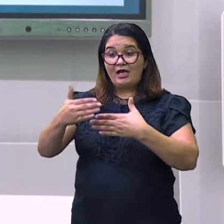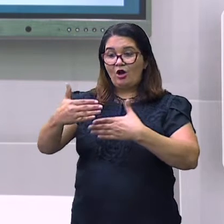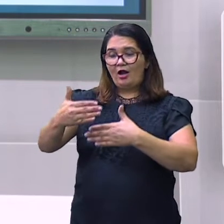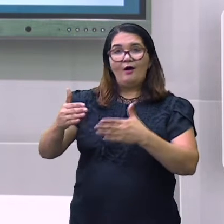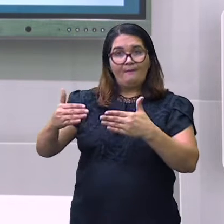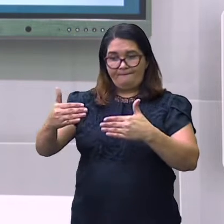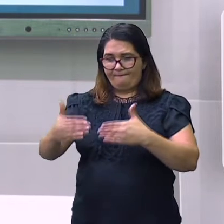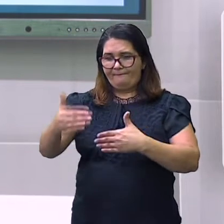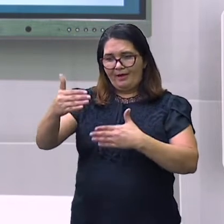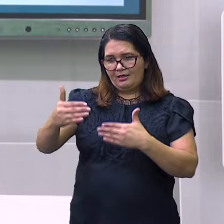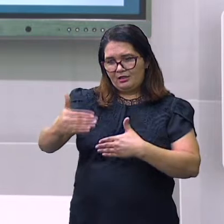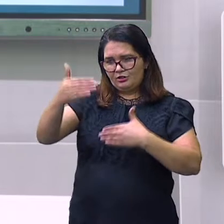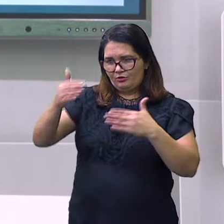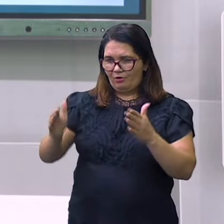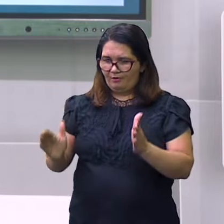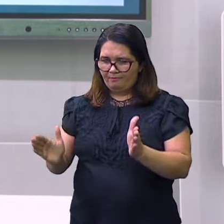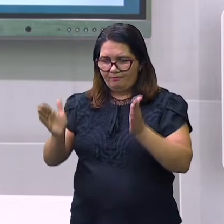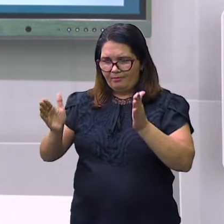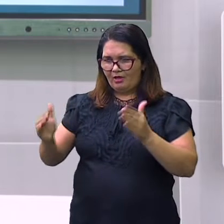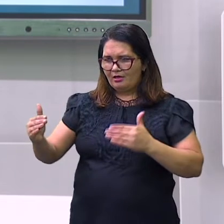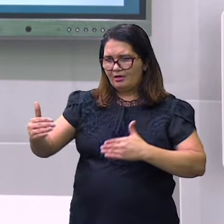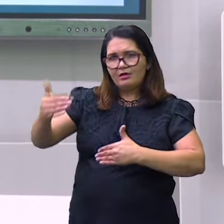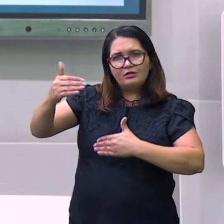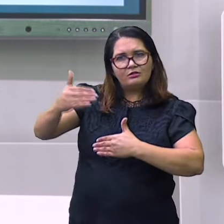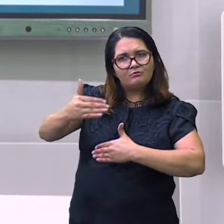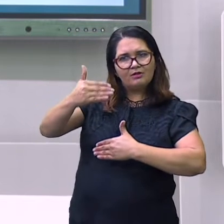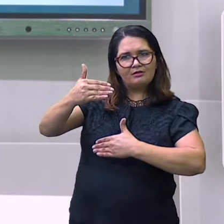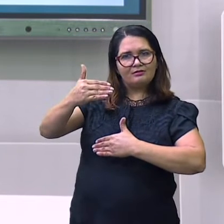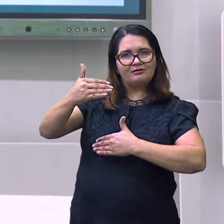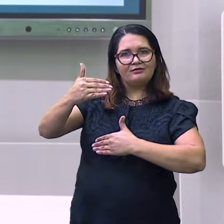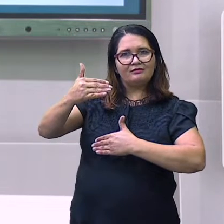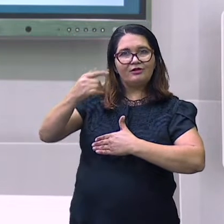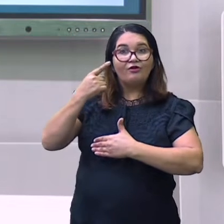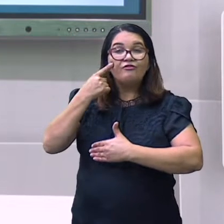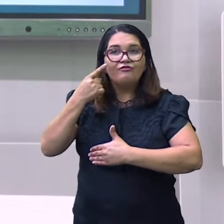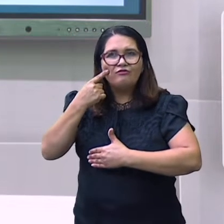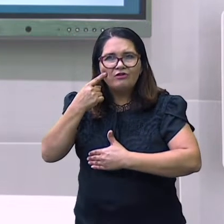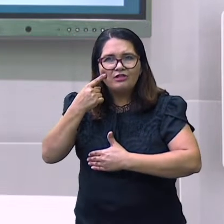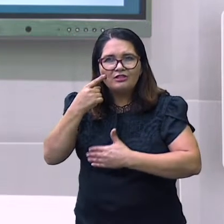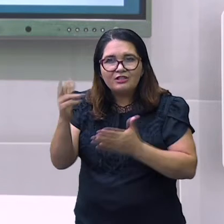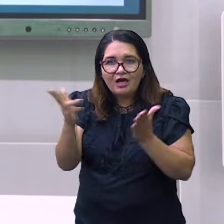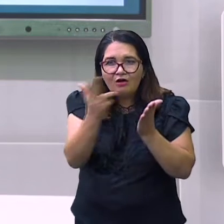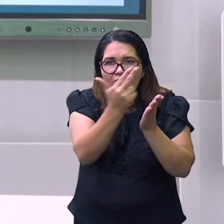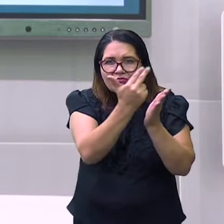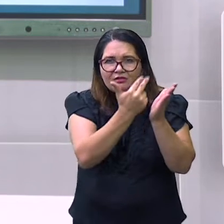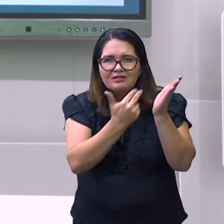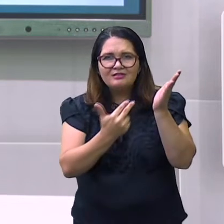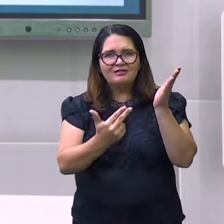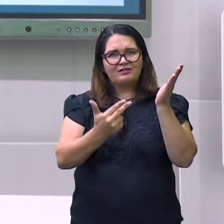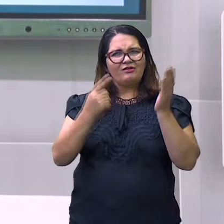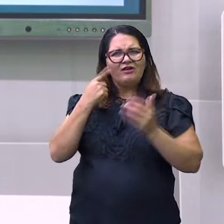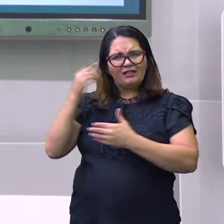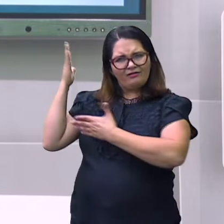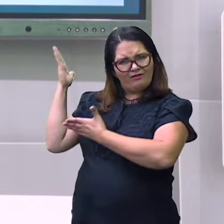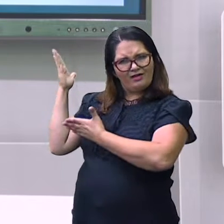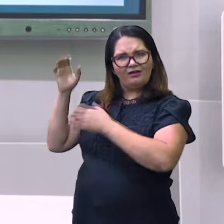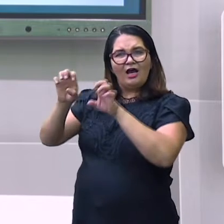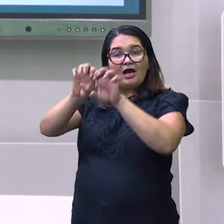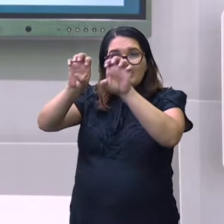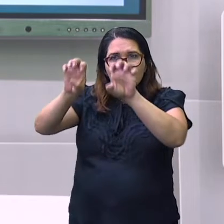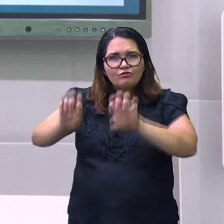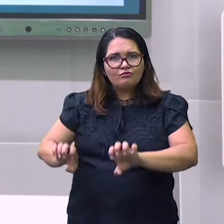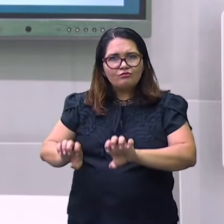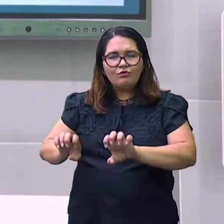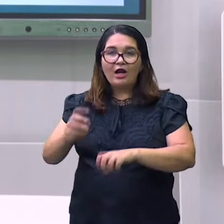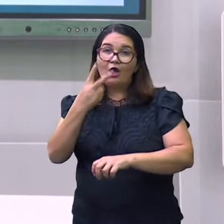usar a massinha de modelar, né? E aí você vai produzir esta parede, que é toda essa estrutura que tá aí,